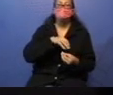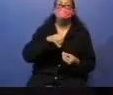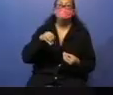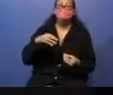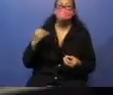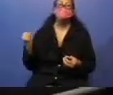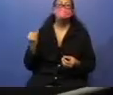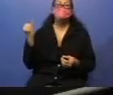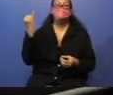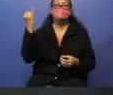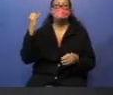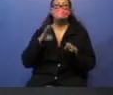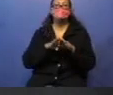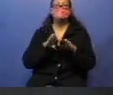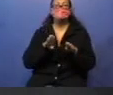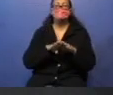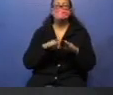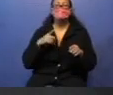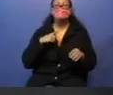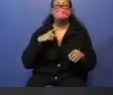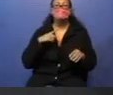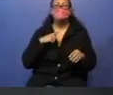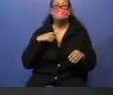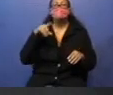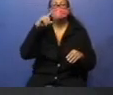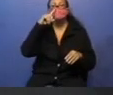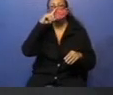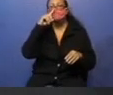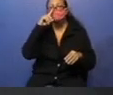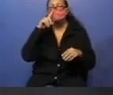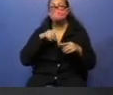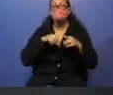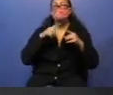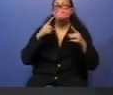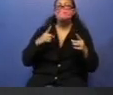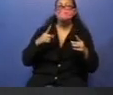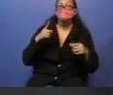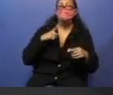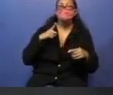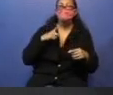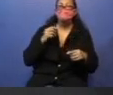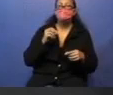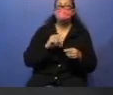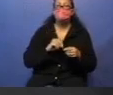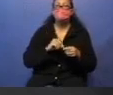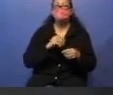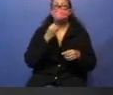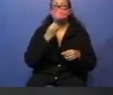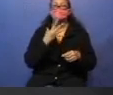legal! Tem aqueles que a gente tem que tomar cuidado, mas também tem aqueles que fazem bem.